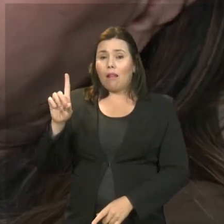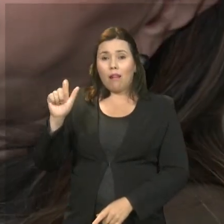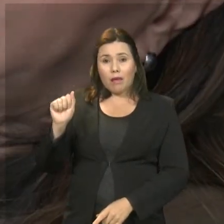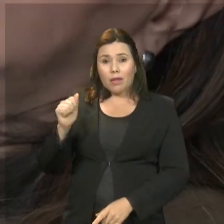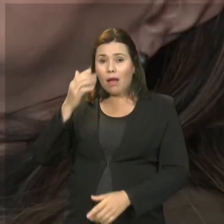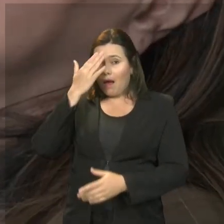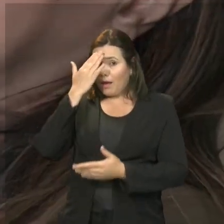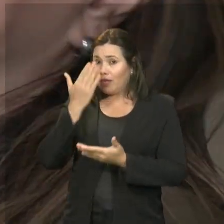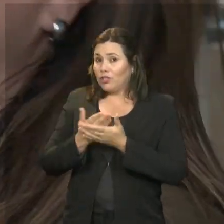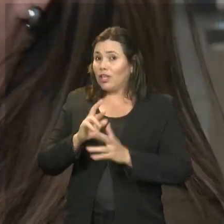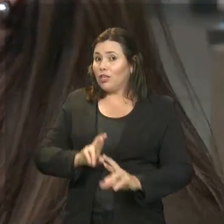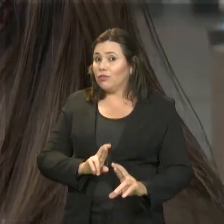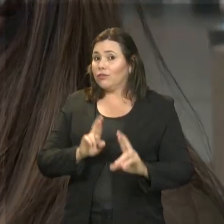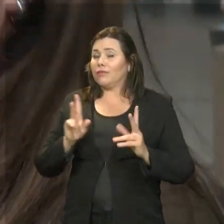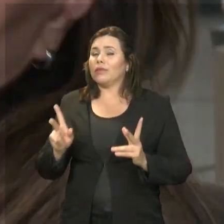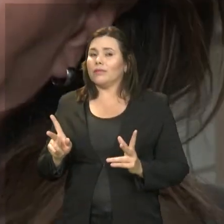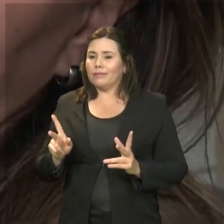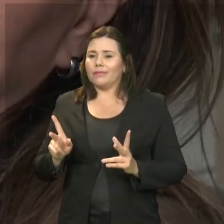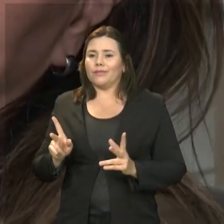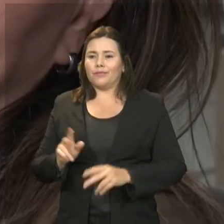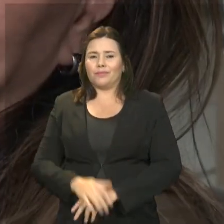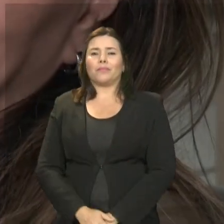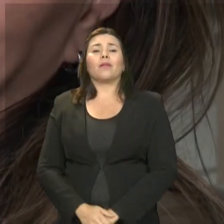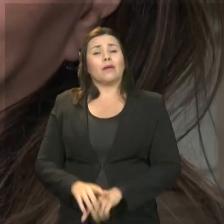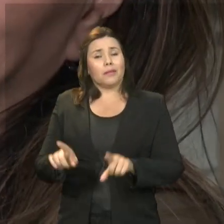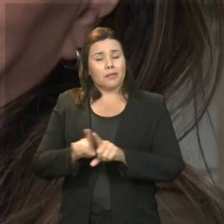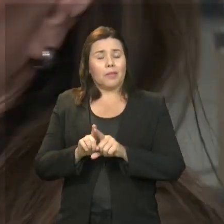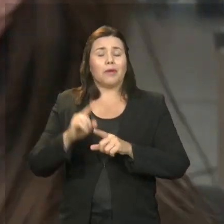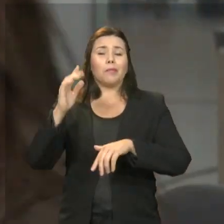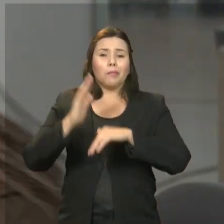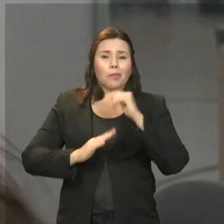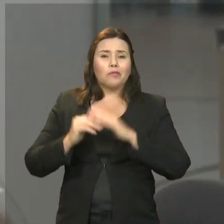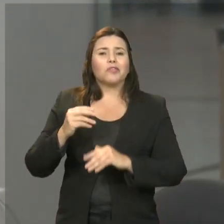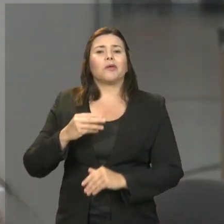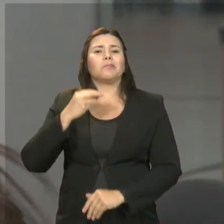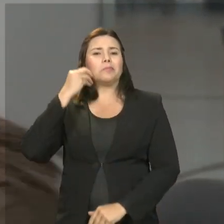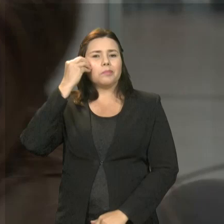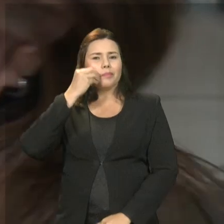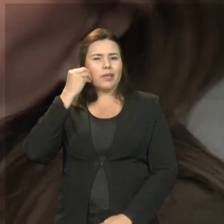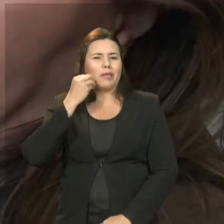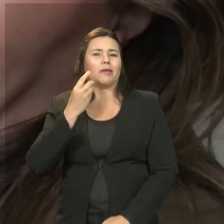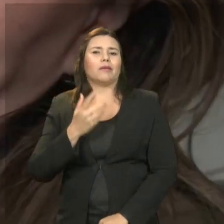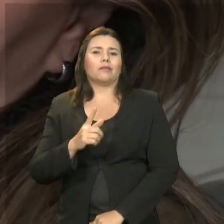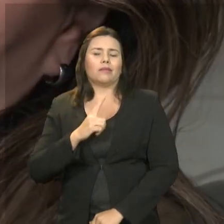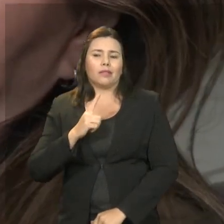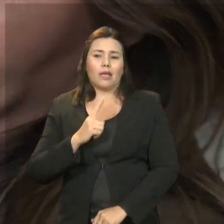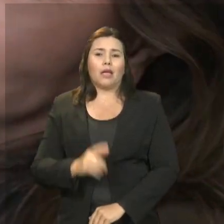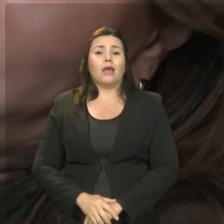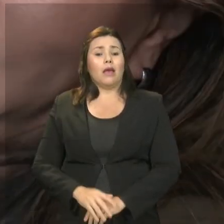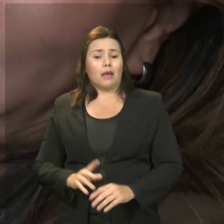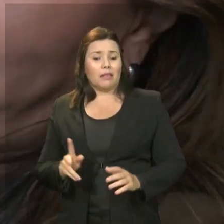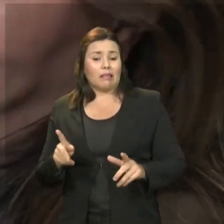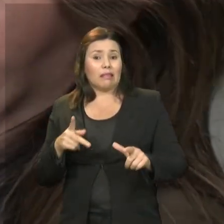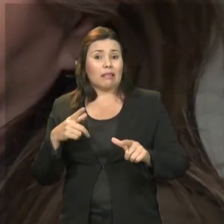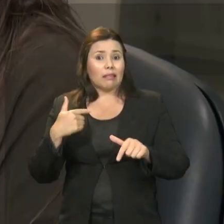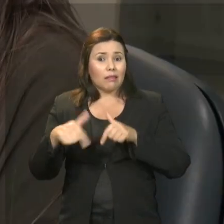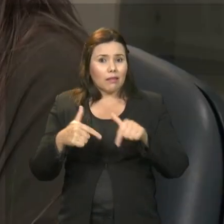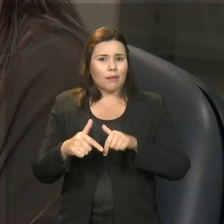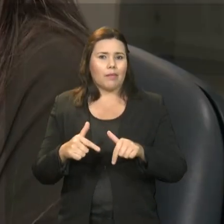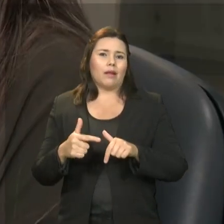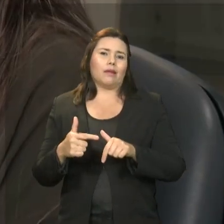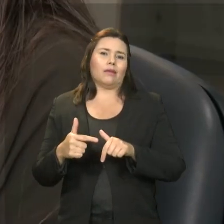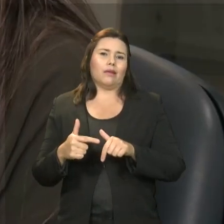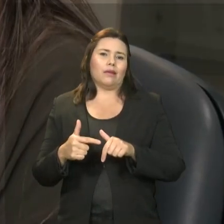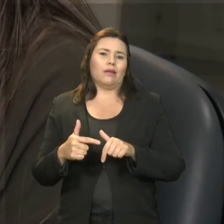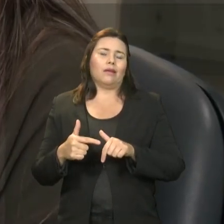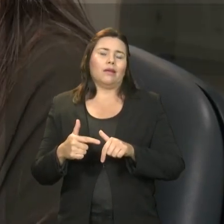de noticiar. Ela é outra profissional experiente que compõe o quadro de radialistas da Assembleia Legislativa. Eu